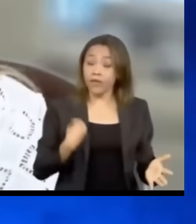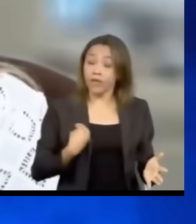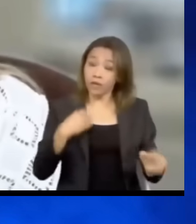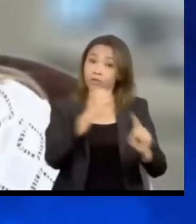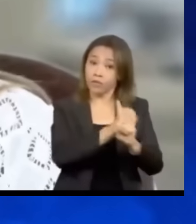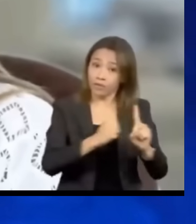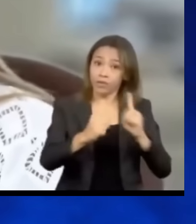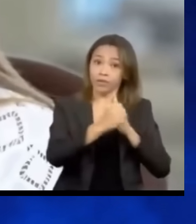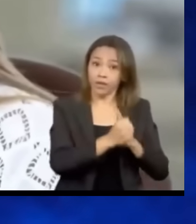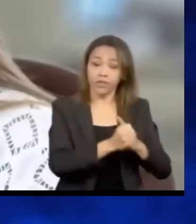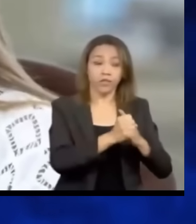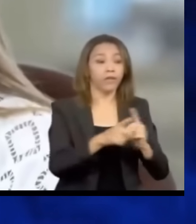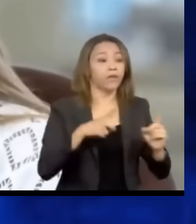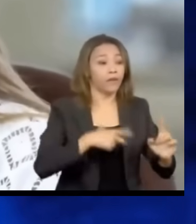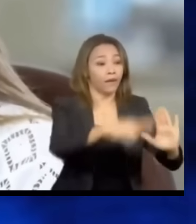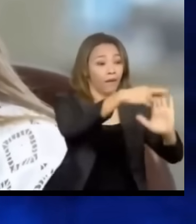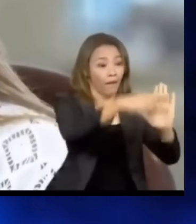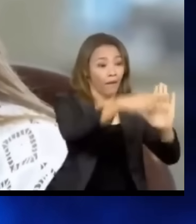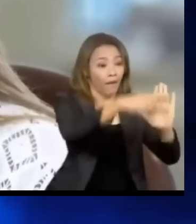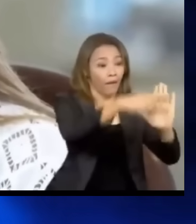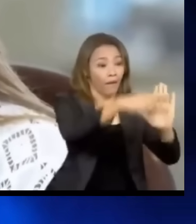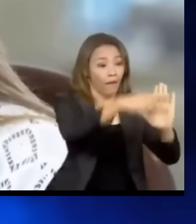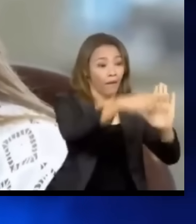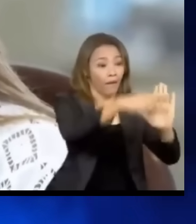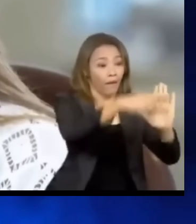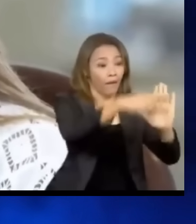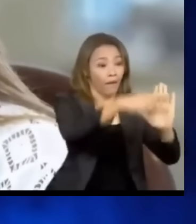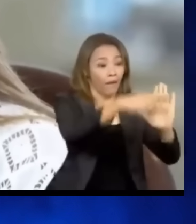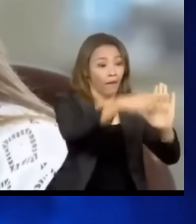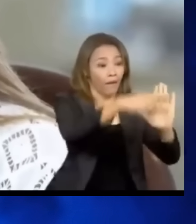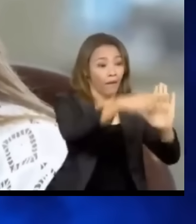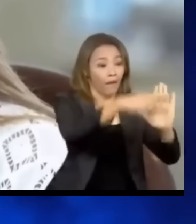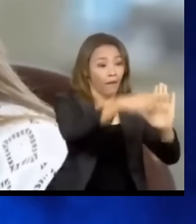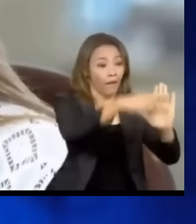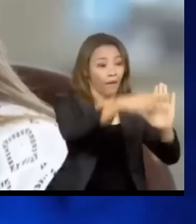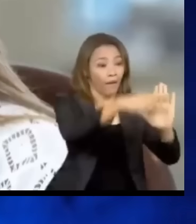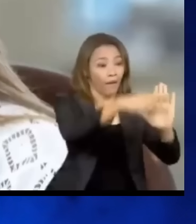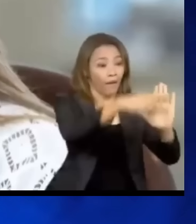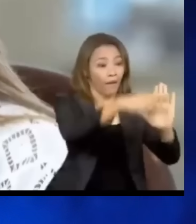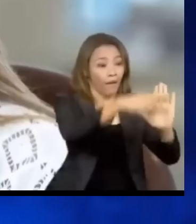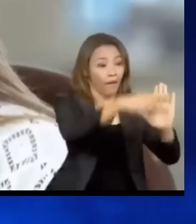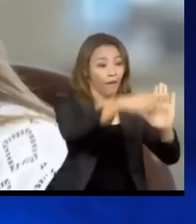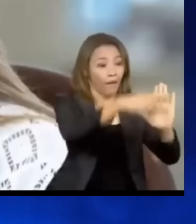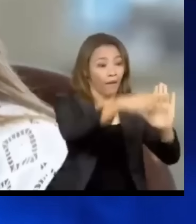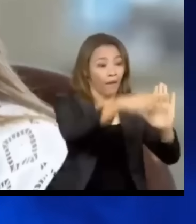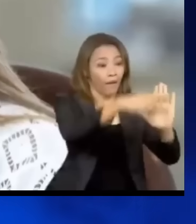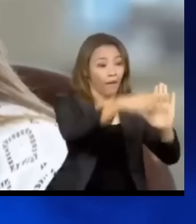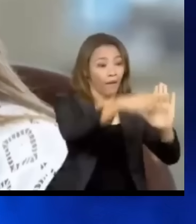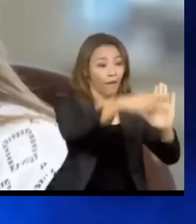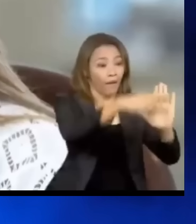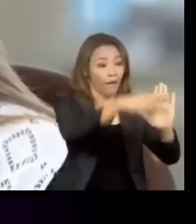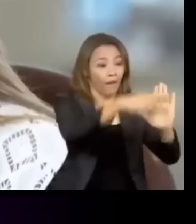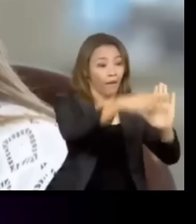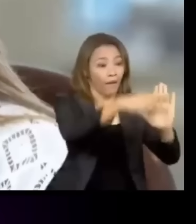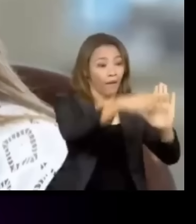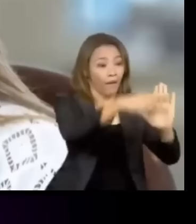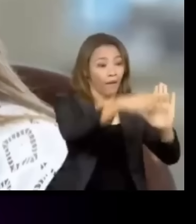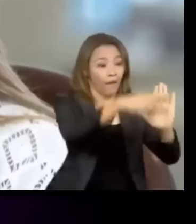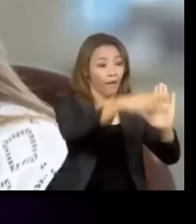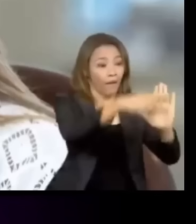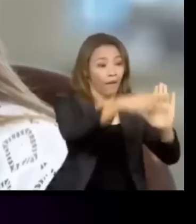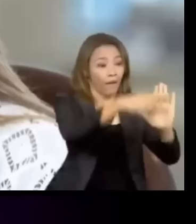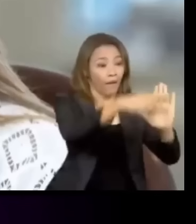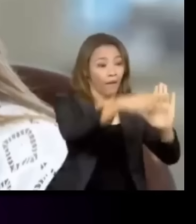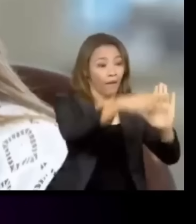esse nicho ficaria fora disso, né? Verdade, é. E isso tá, me leva a crer que aquele hackeamento